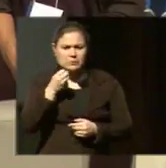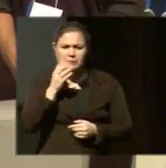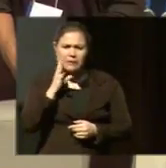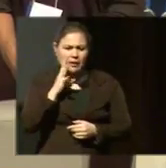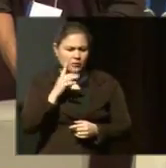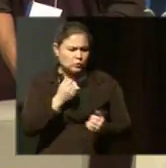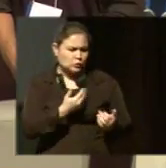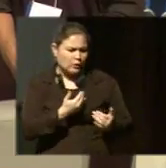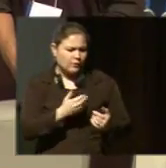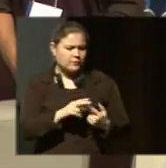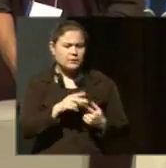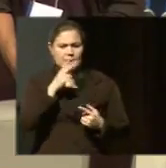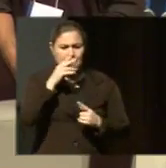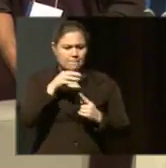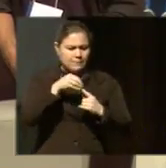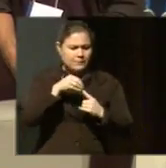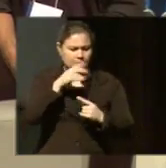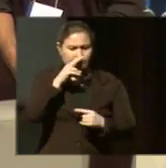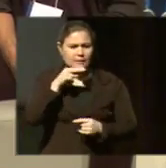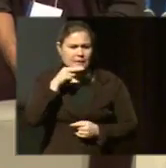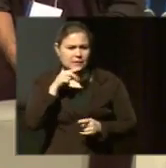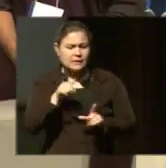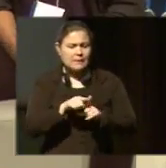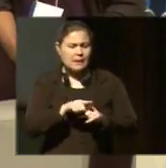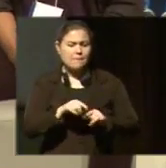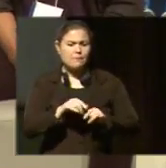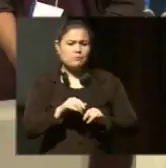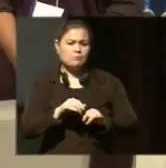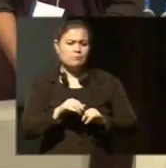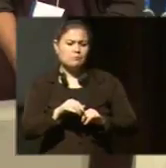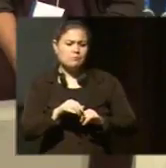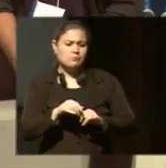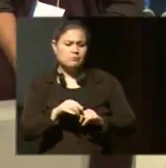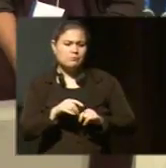jovens, principalmente os netos dos protagonistas,